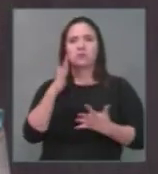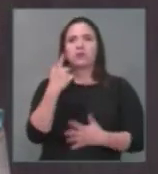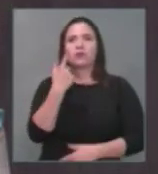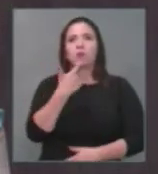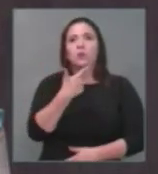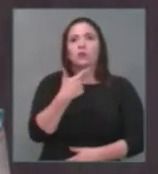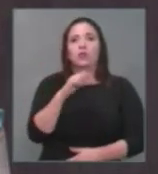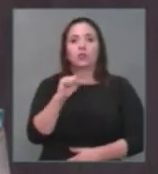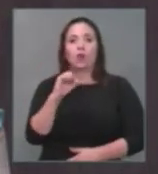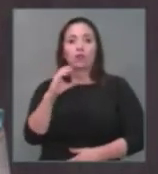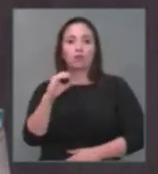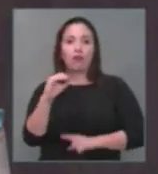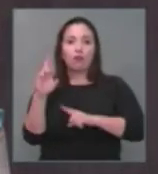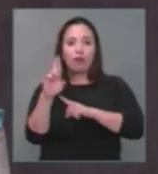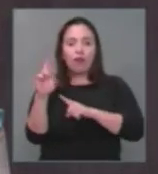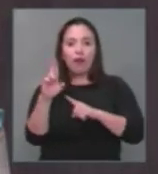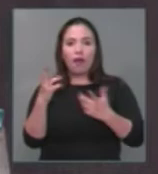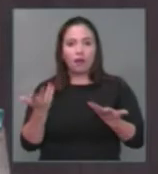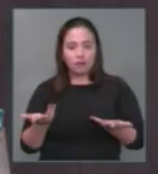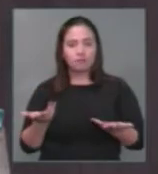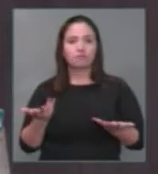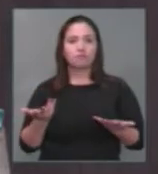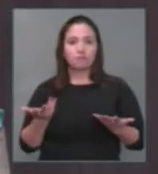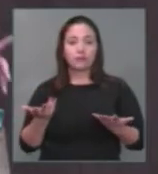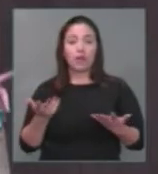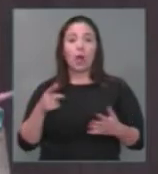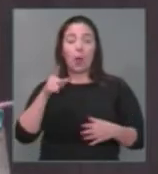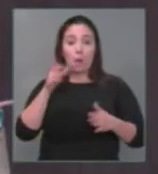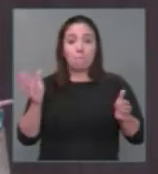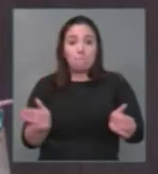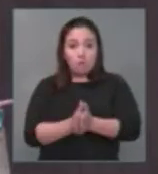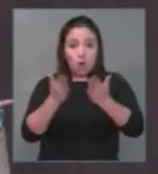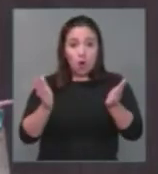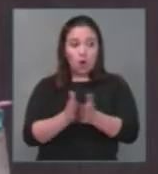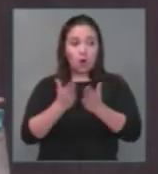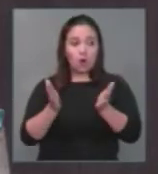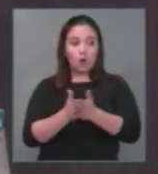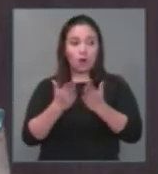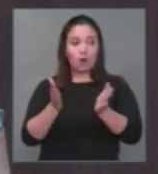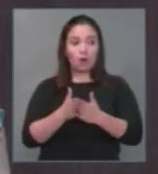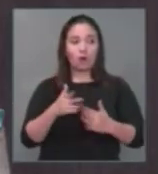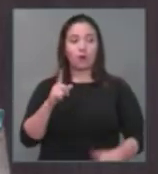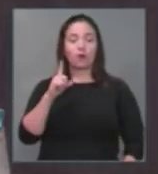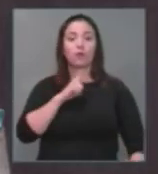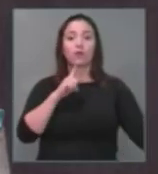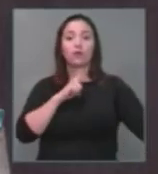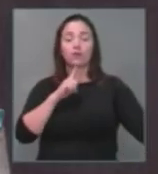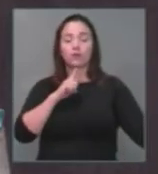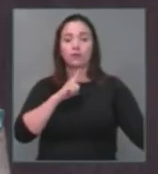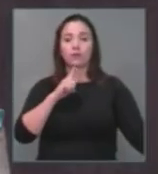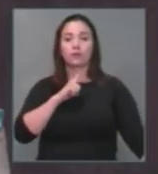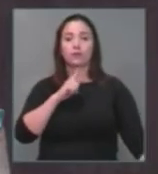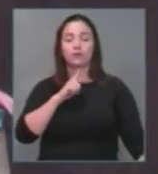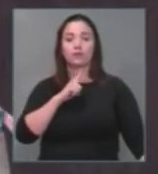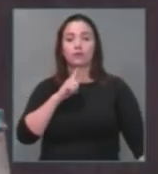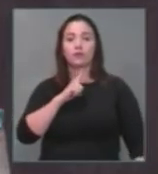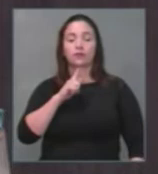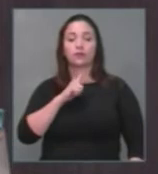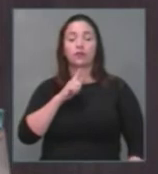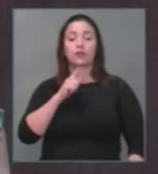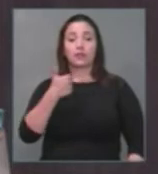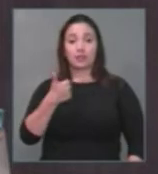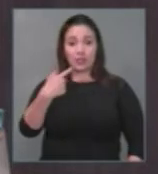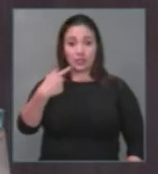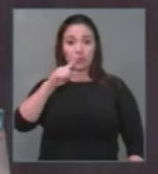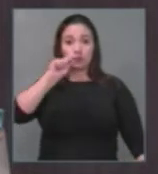hoje. A pobreza é até meio salário mínimo per capita. Veja, 17 milhões de crianças